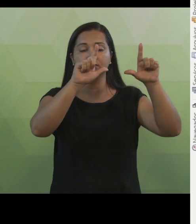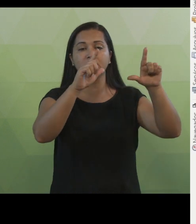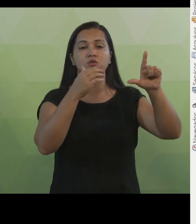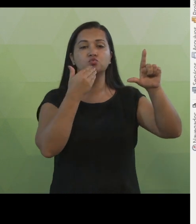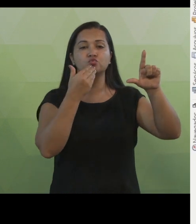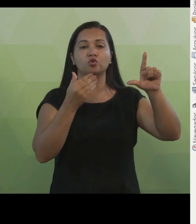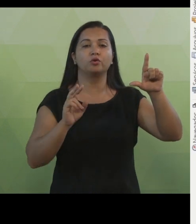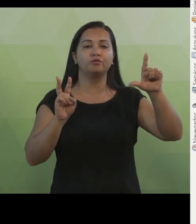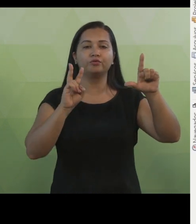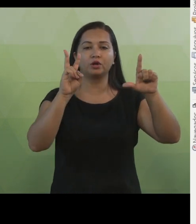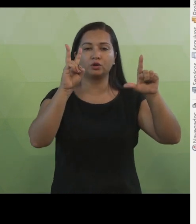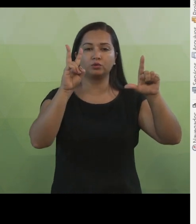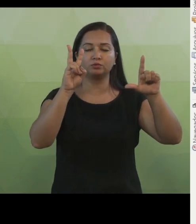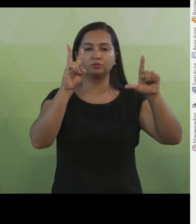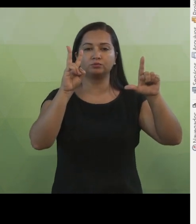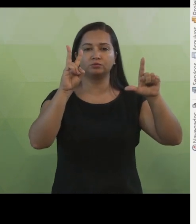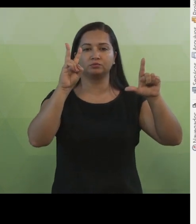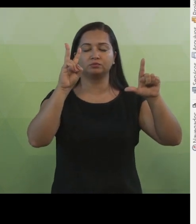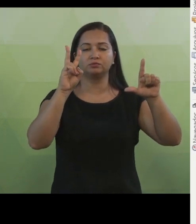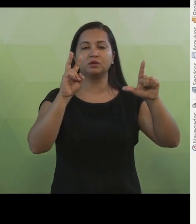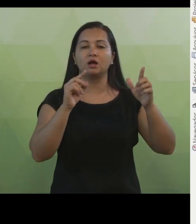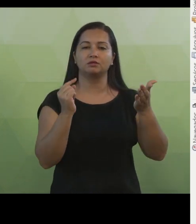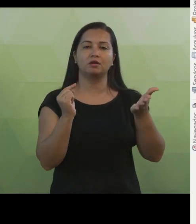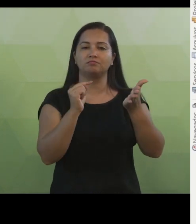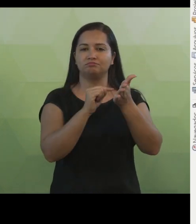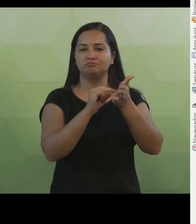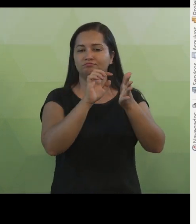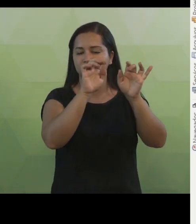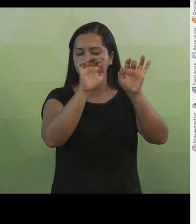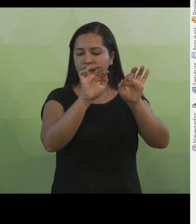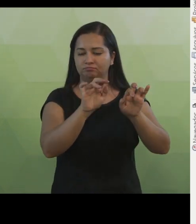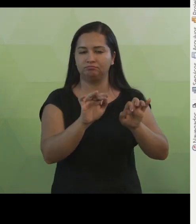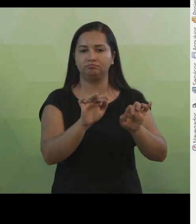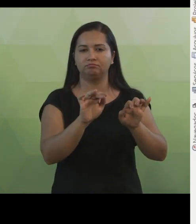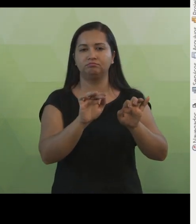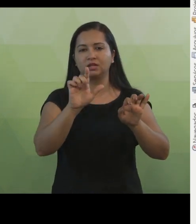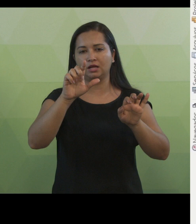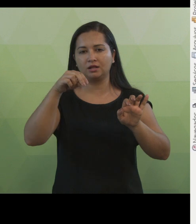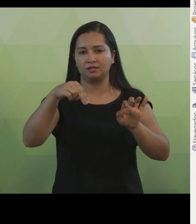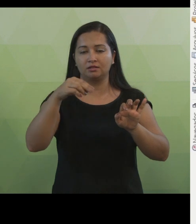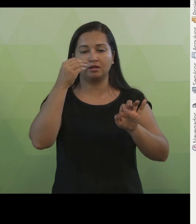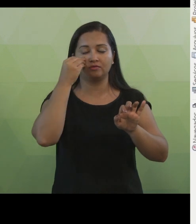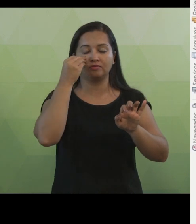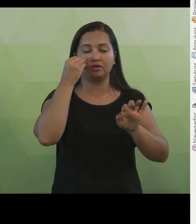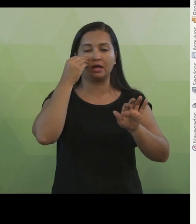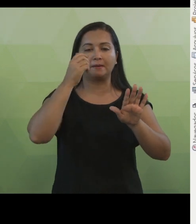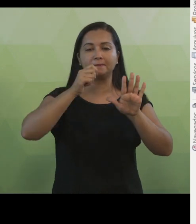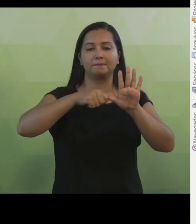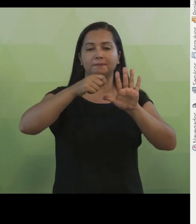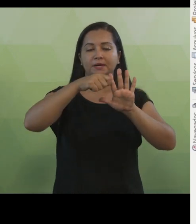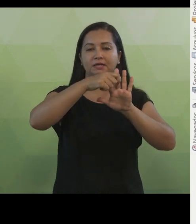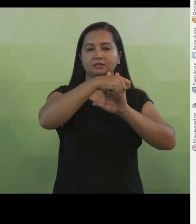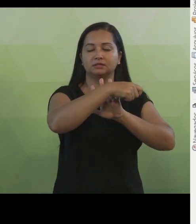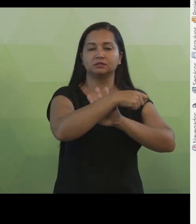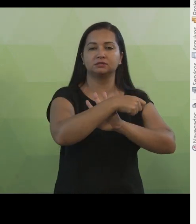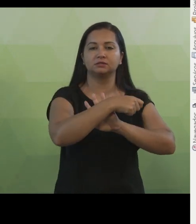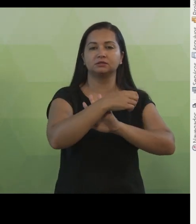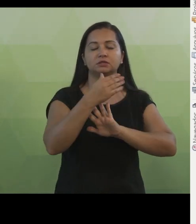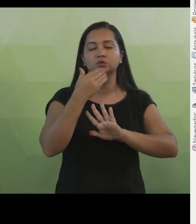inicializar essa variável com os valores que eu desejo. Então aqui, janeiro, fevereiro,